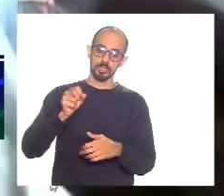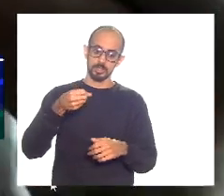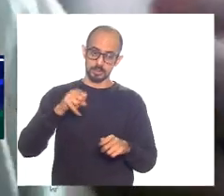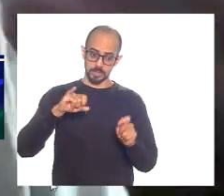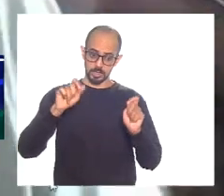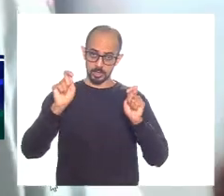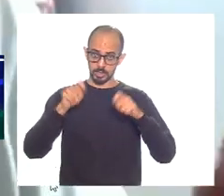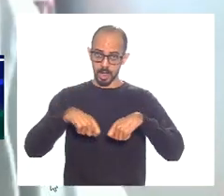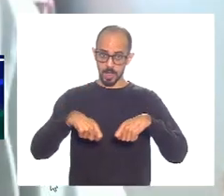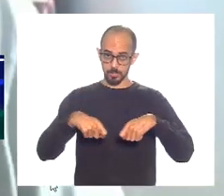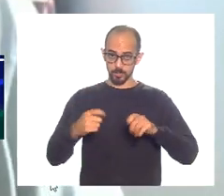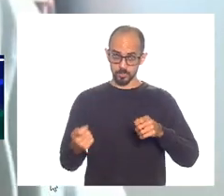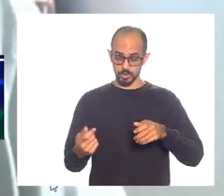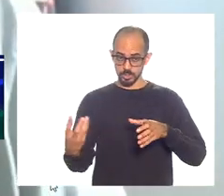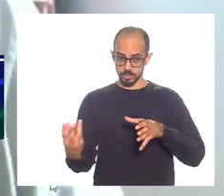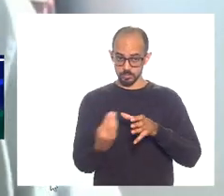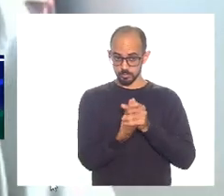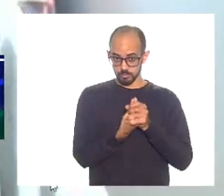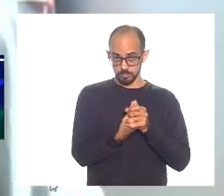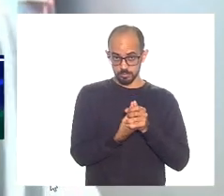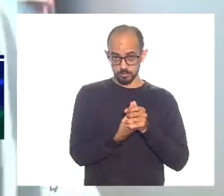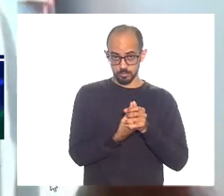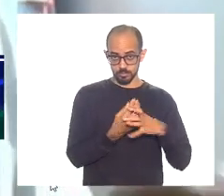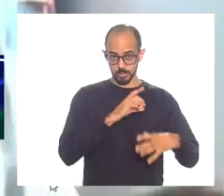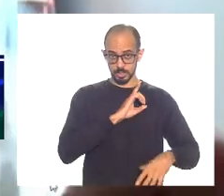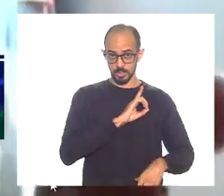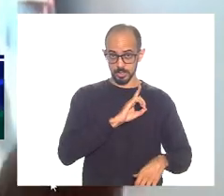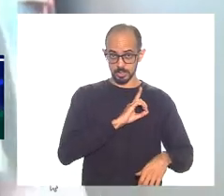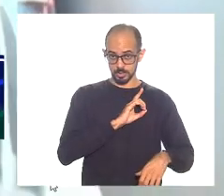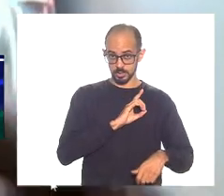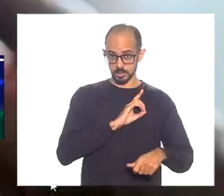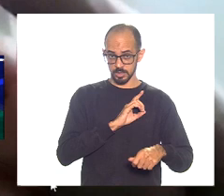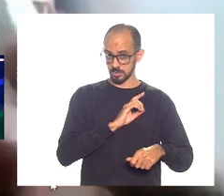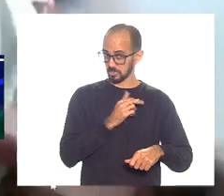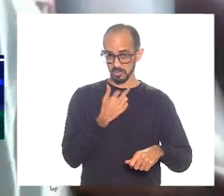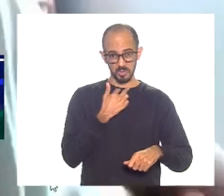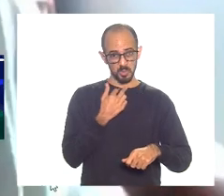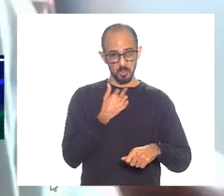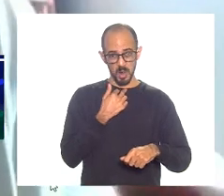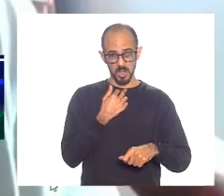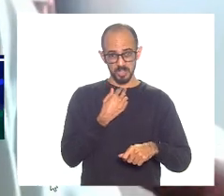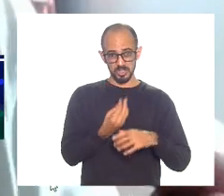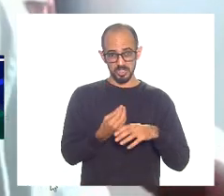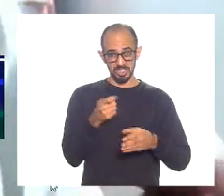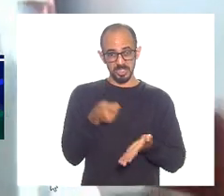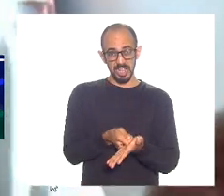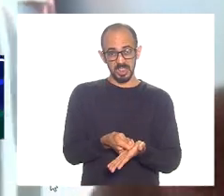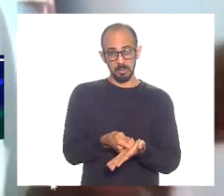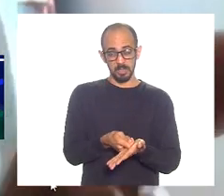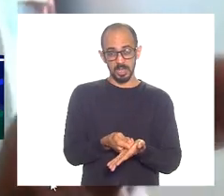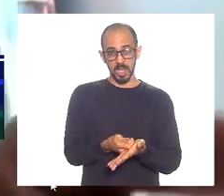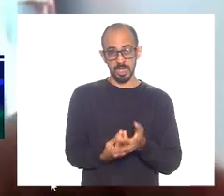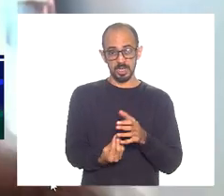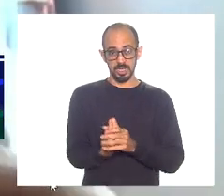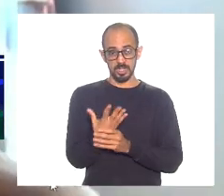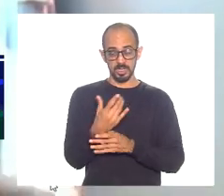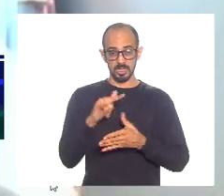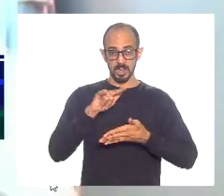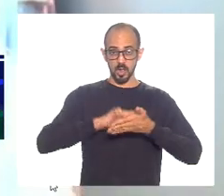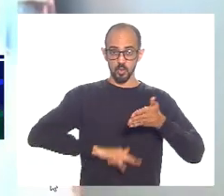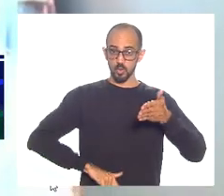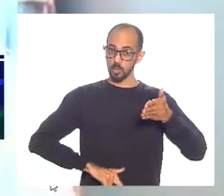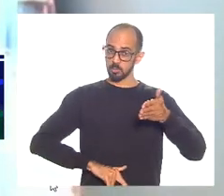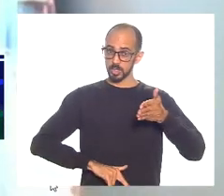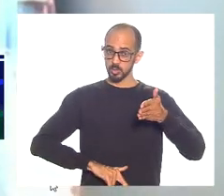uma delegacia, a gente não pode determinar que se faça um dossiê, que é uma coisa cá para nós